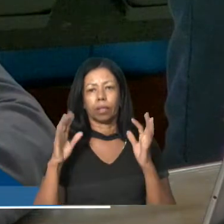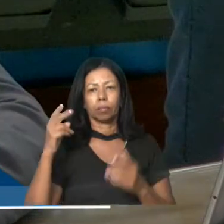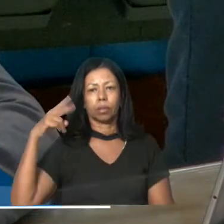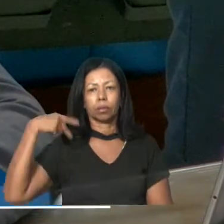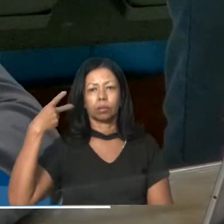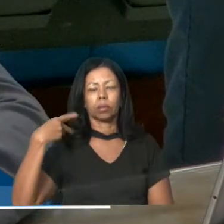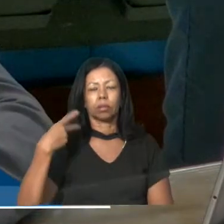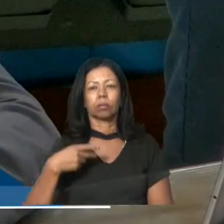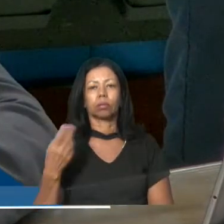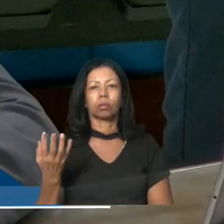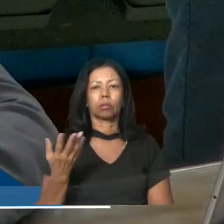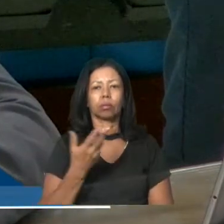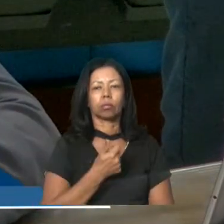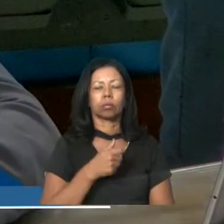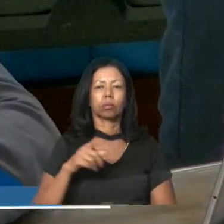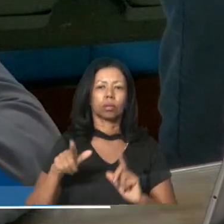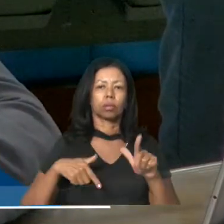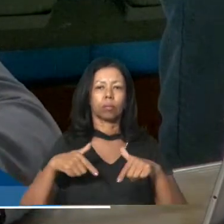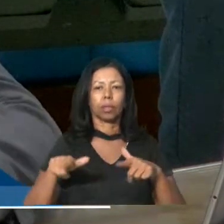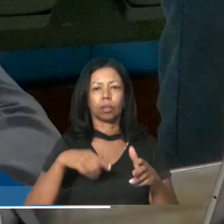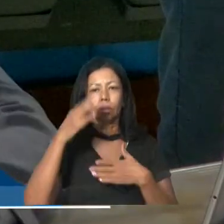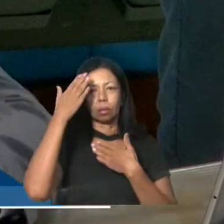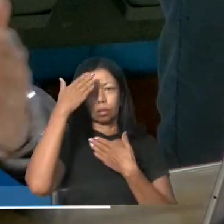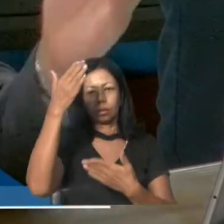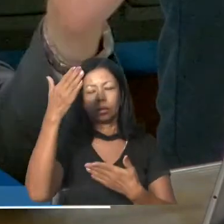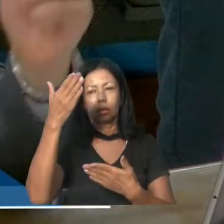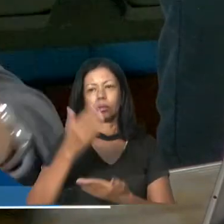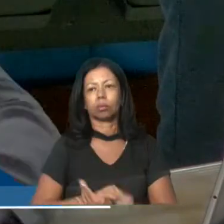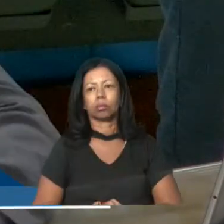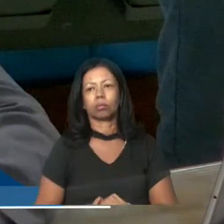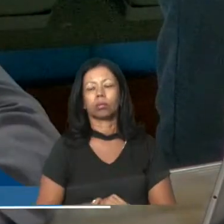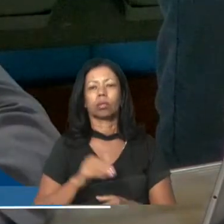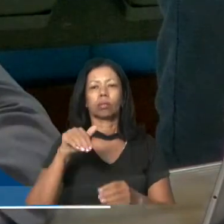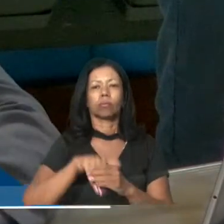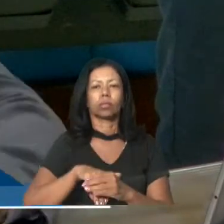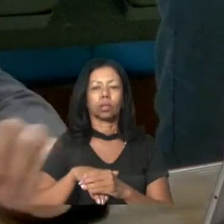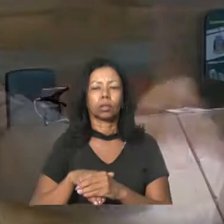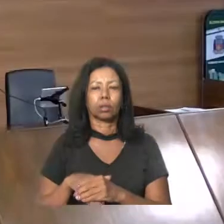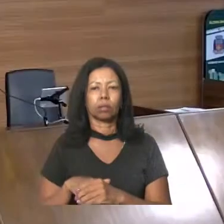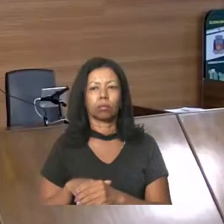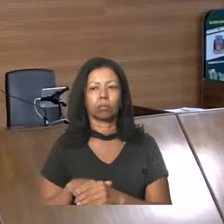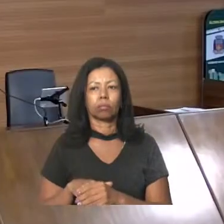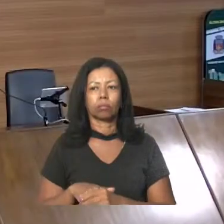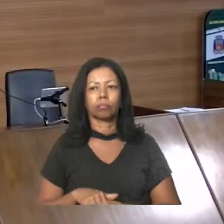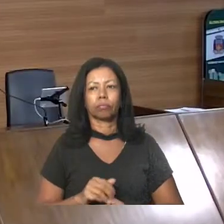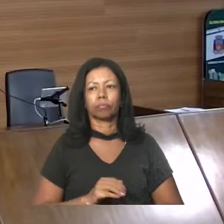vereadores, a todos envolvidos e agradeço a votação favorável.